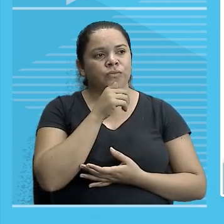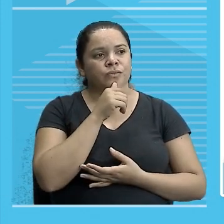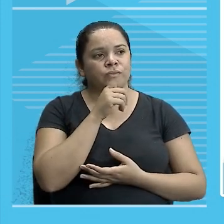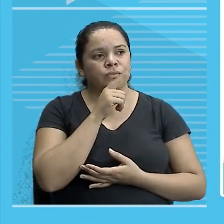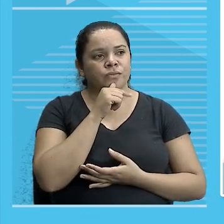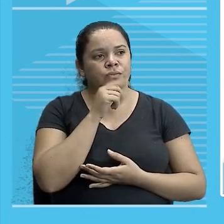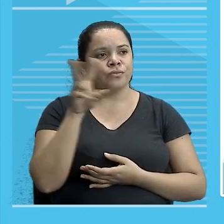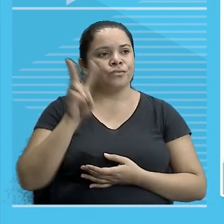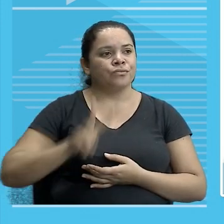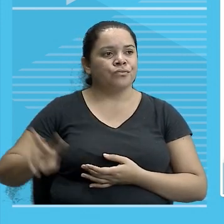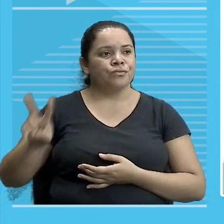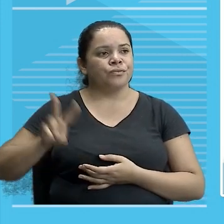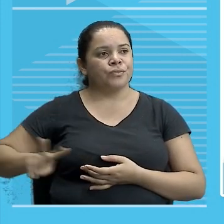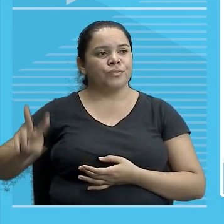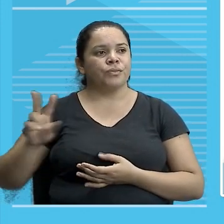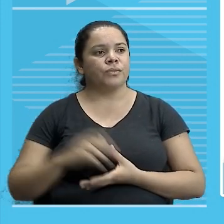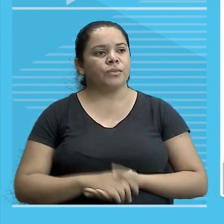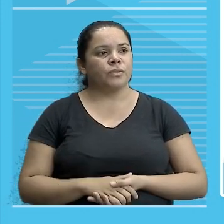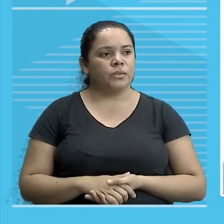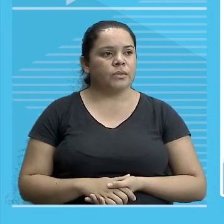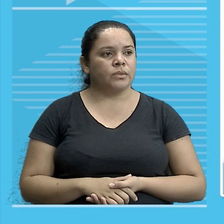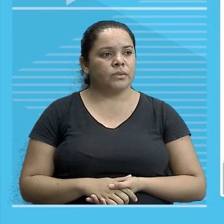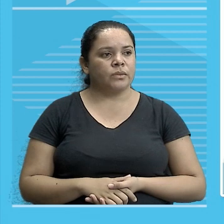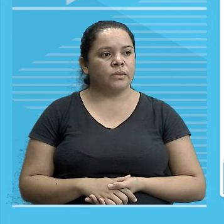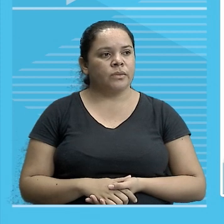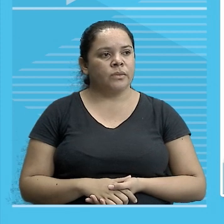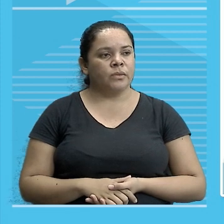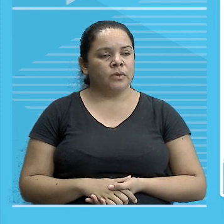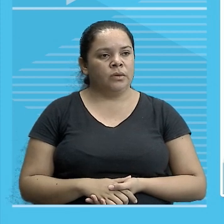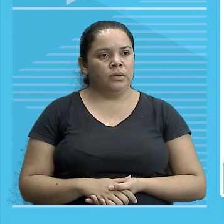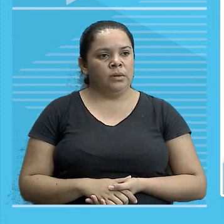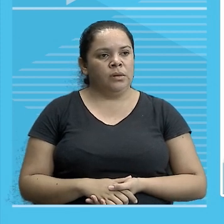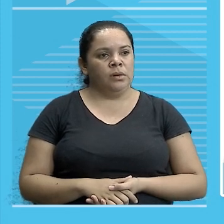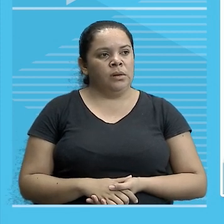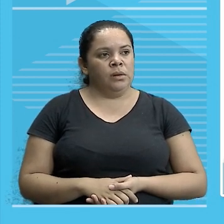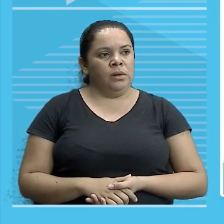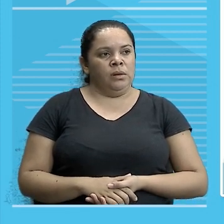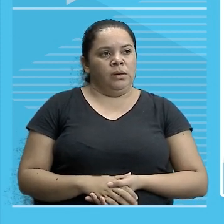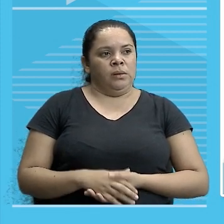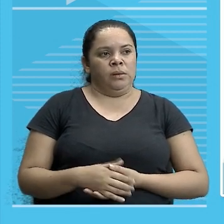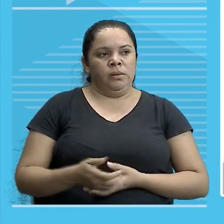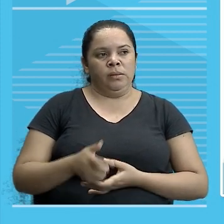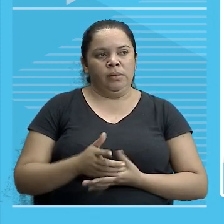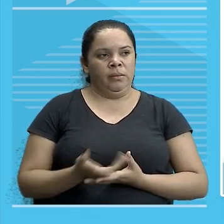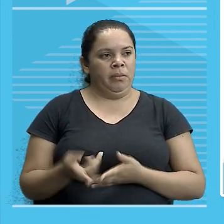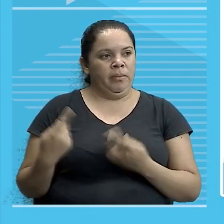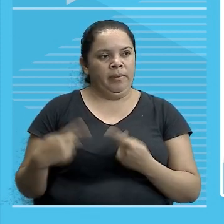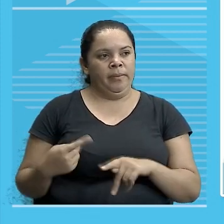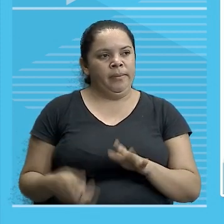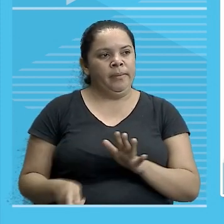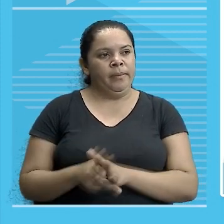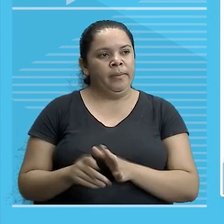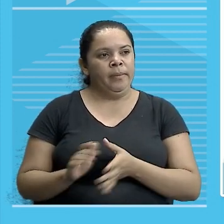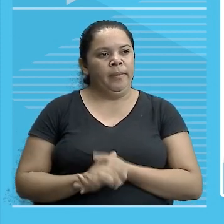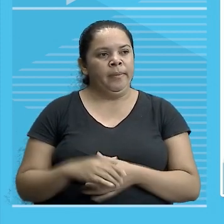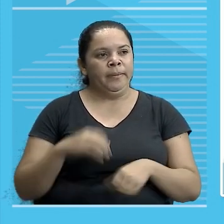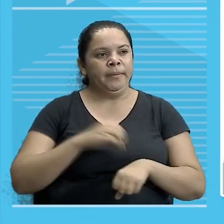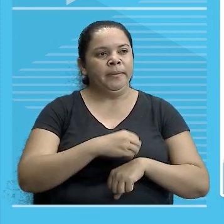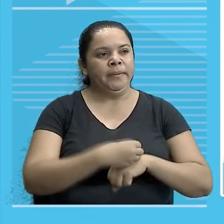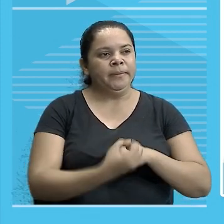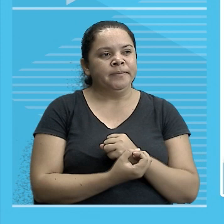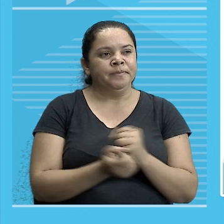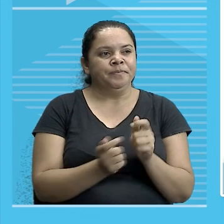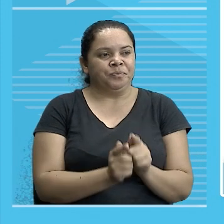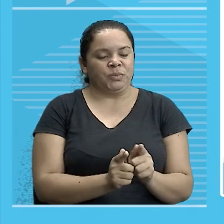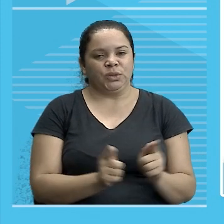vitamina. Do jeito que elas estão ali, elas são absorvidas diretamente. Agora, moléculas grandes, macromoléculas,